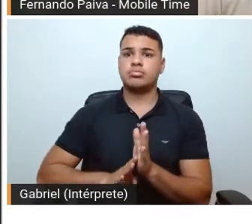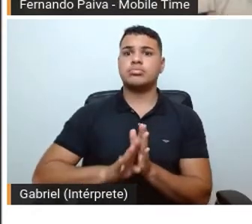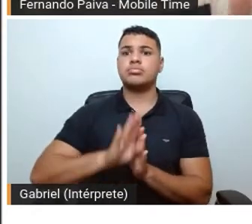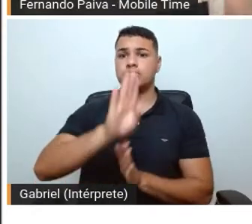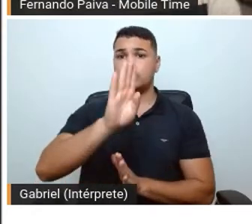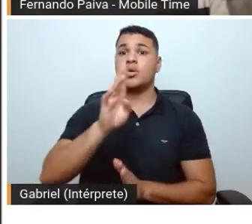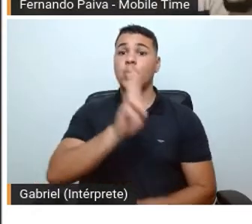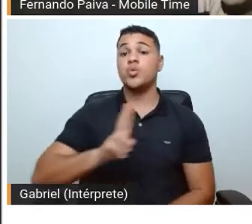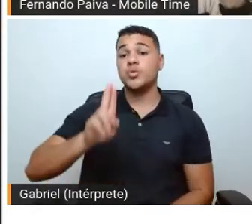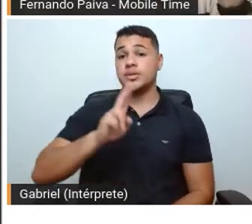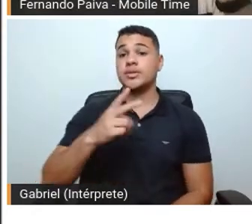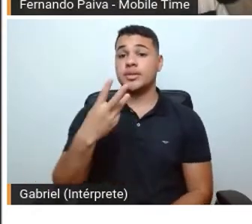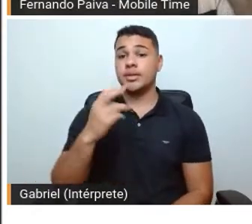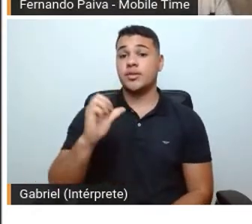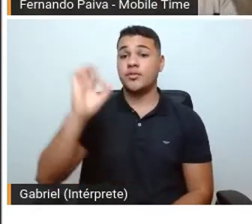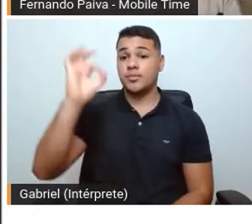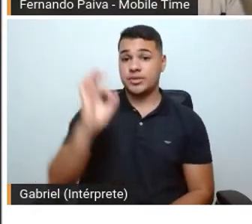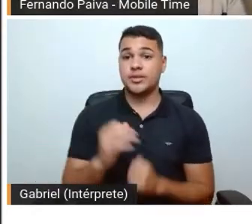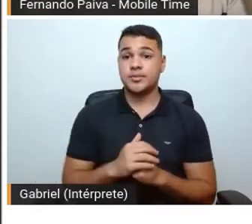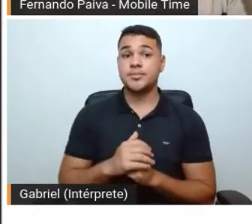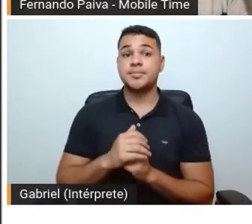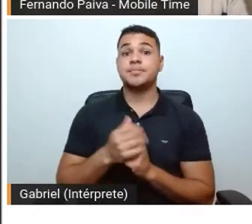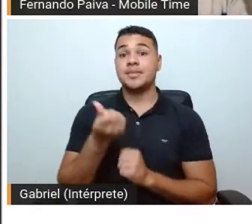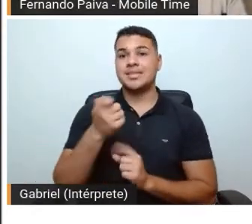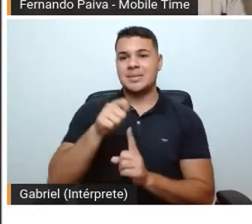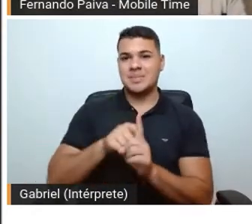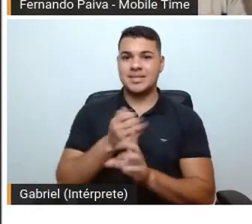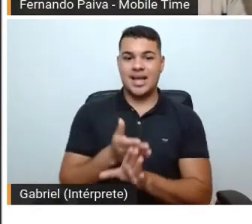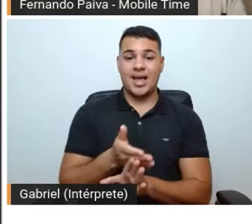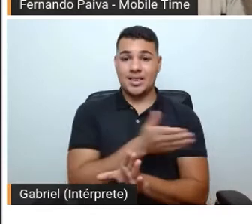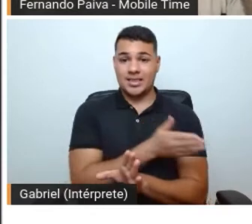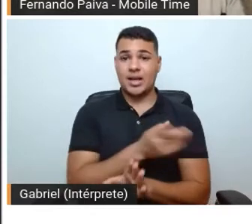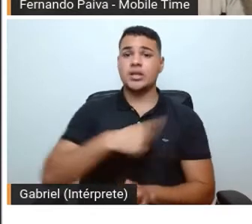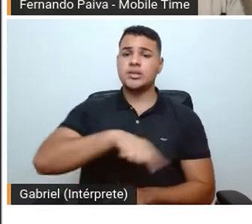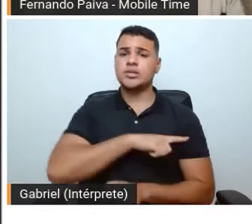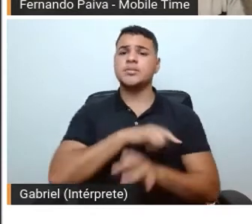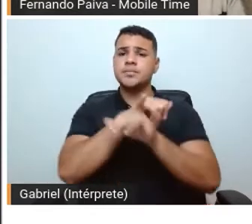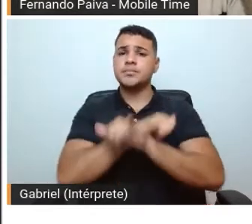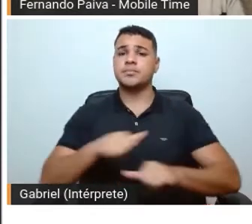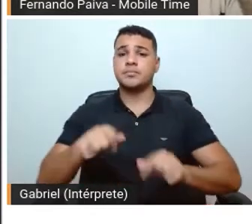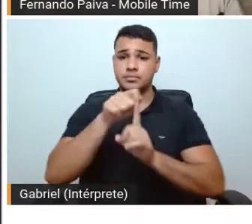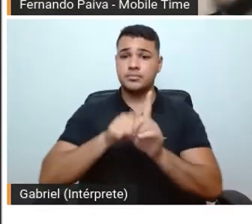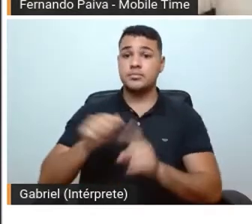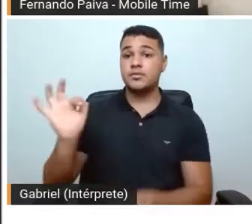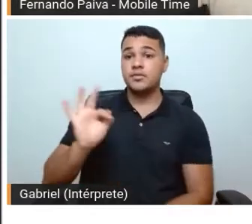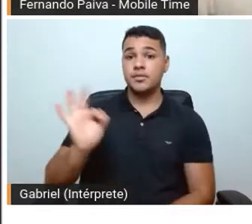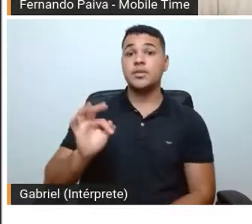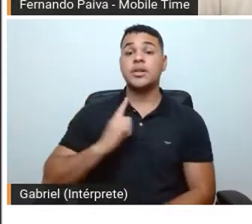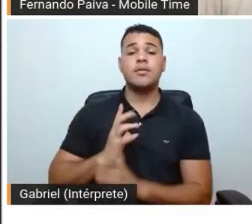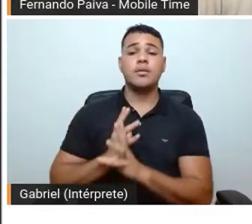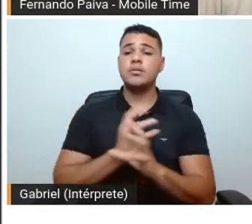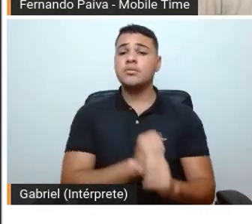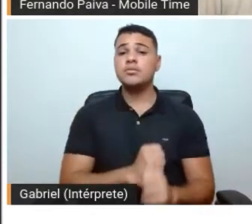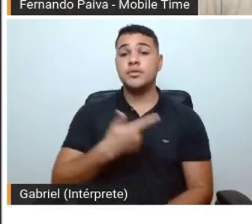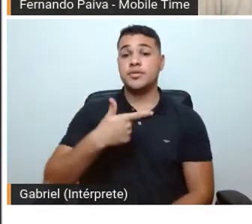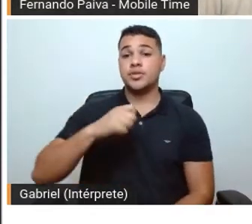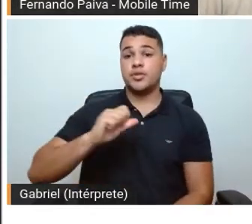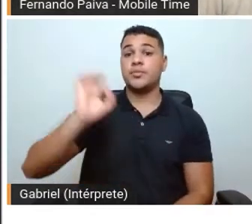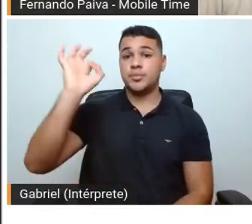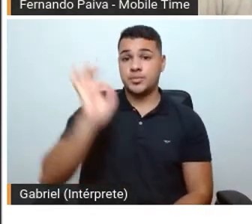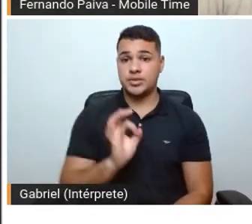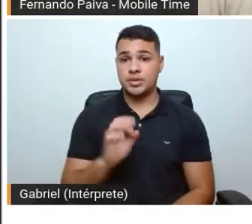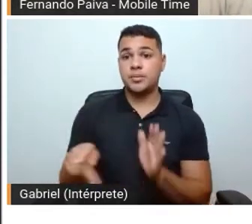frequência de uso 6 meses atrás na pesquisa que a gente Google em fevereiro 29 por cento dos usuários do signo